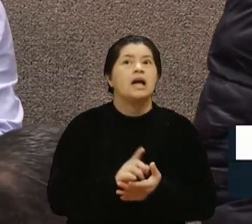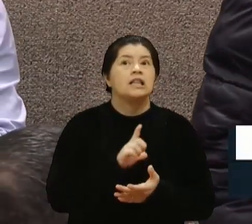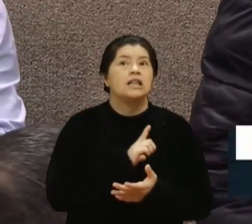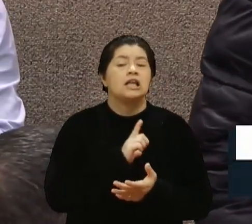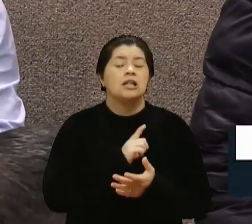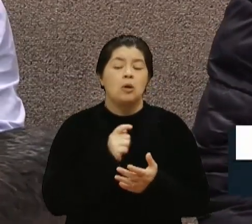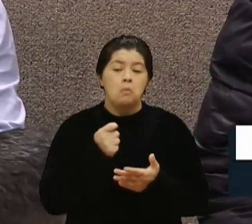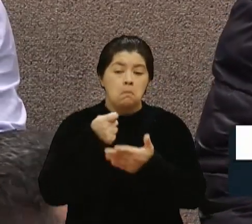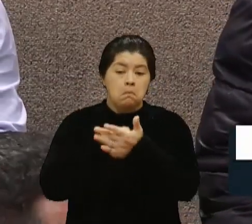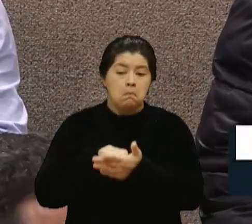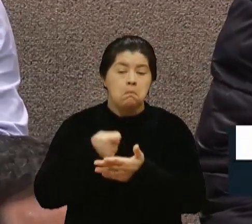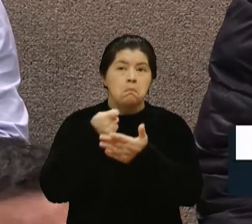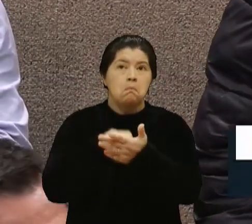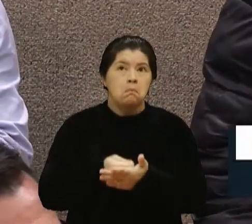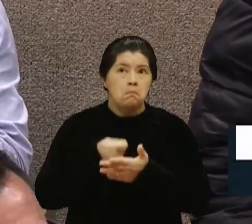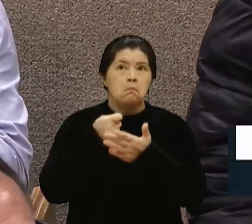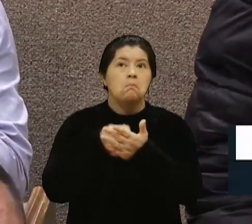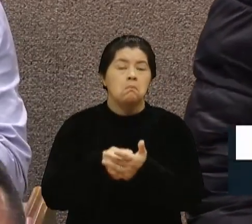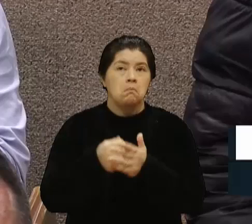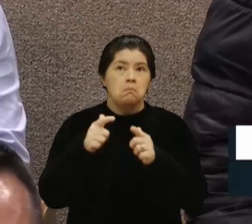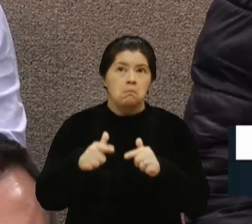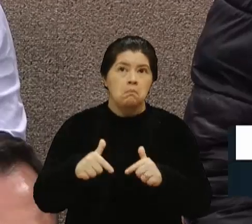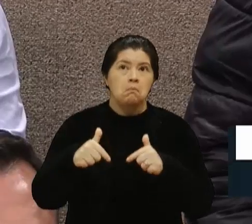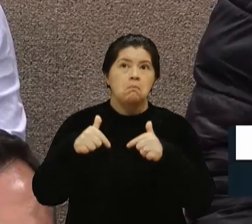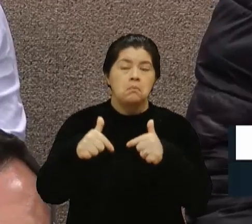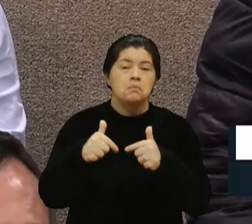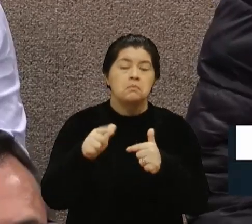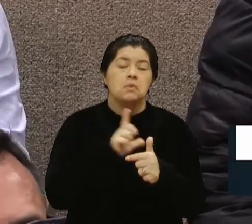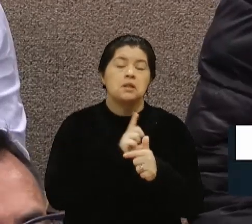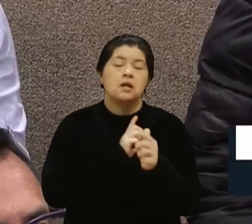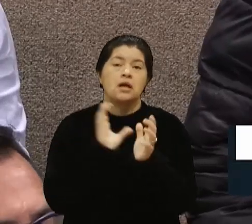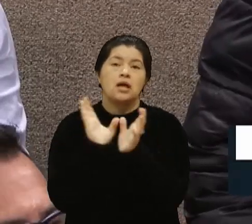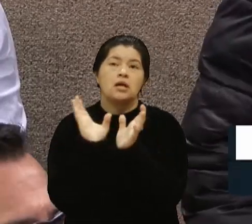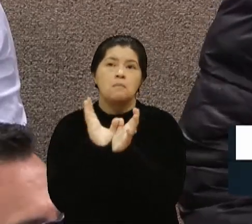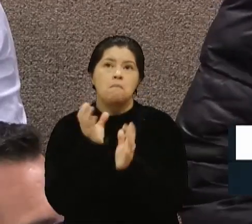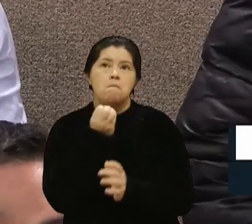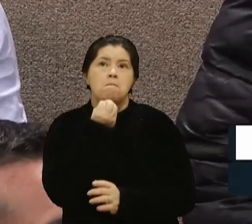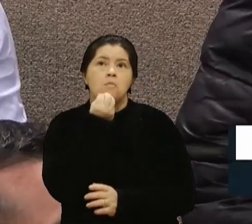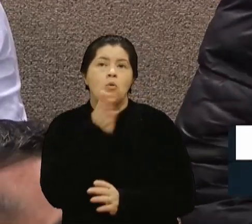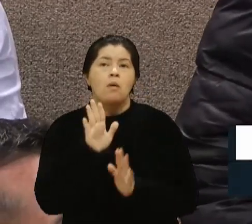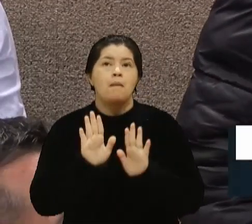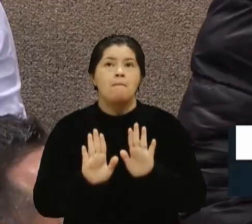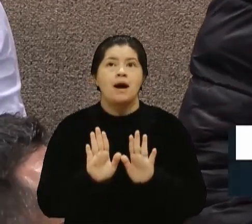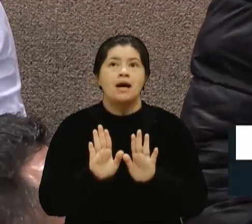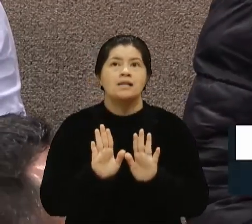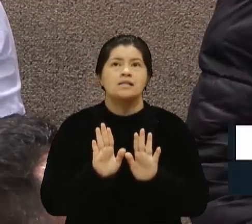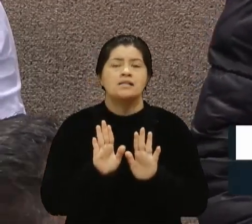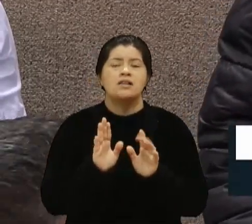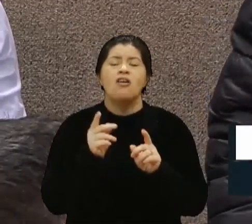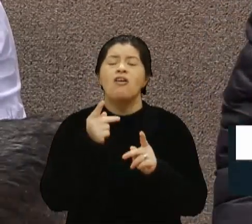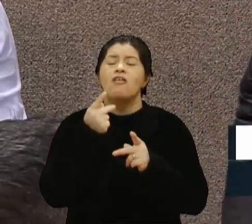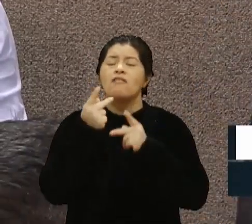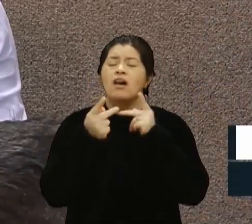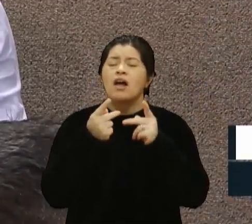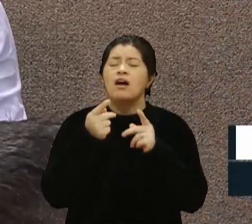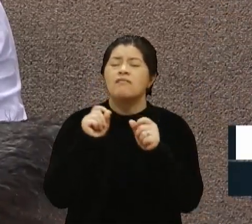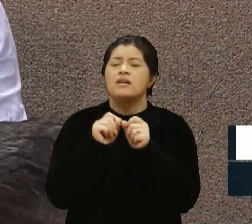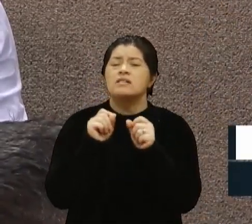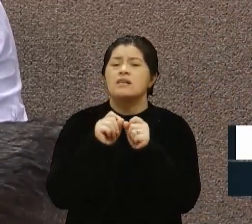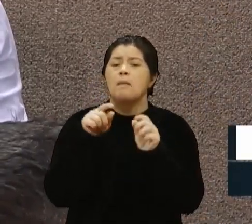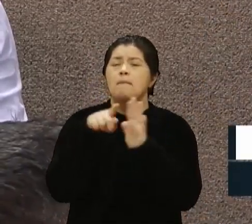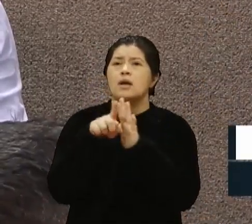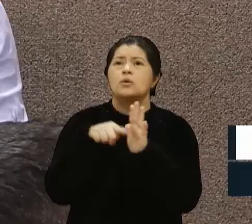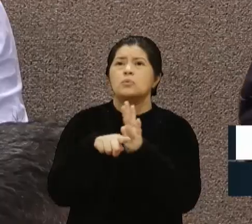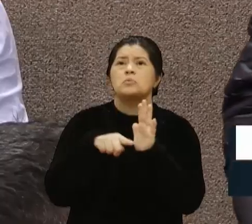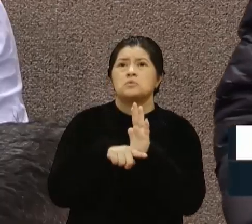muito empenho, né? Muito empenho, tem uma equipe boa. Mas eu vou fazer alguns questionamentos. Se o senhor depois quiser reclamar para